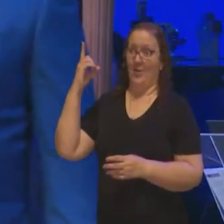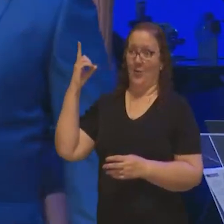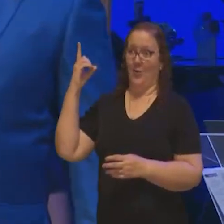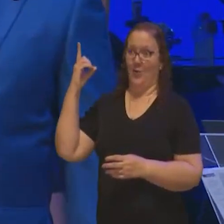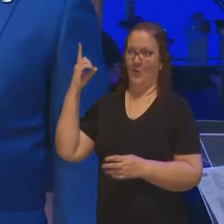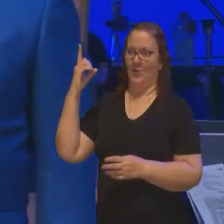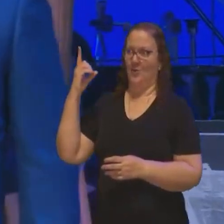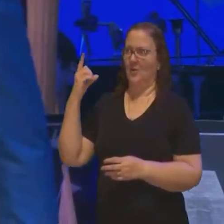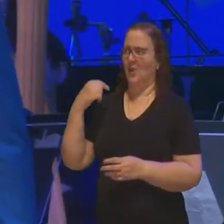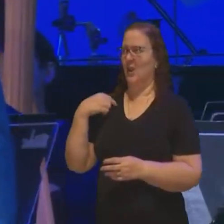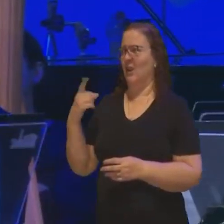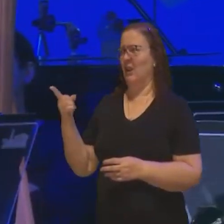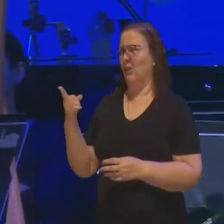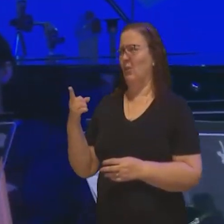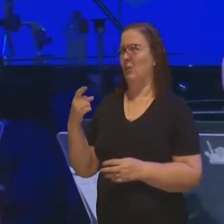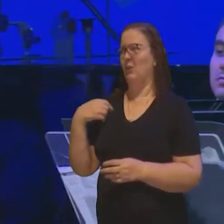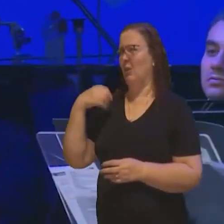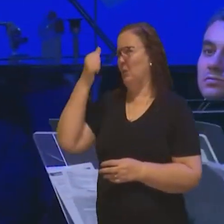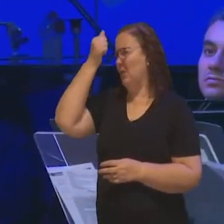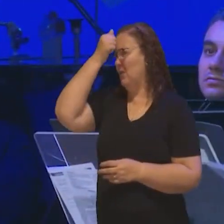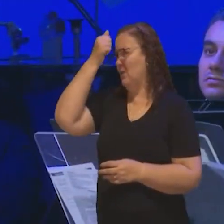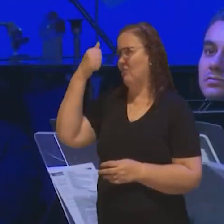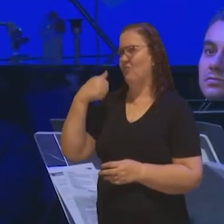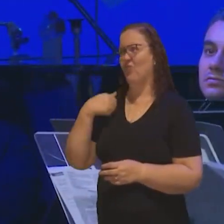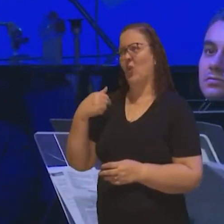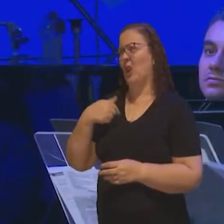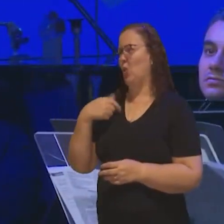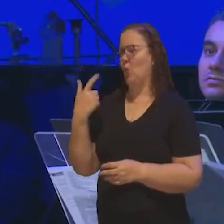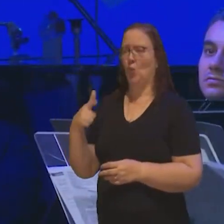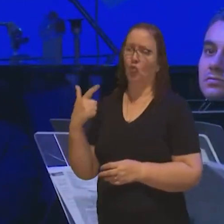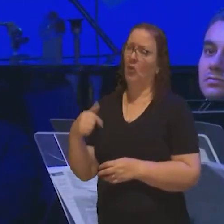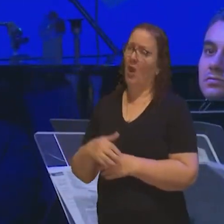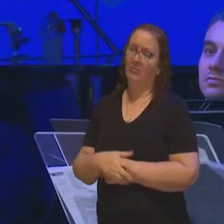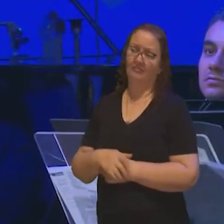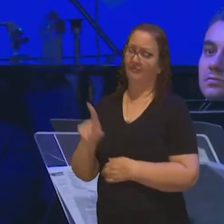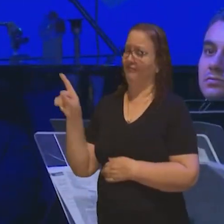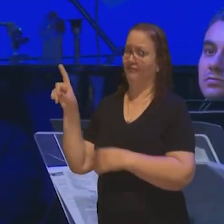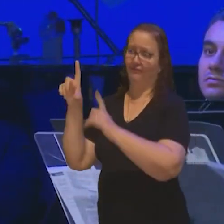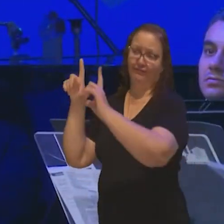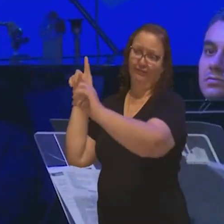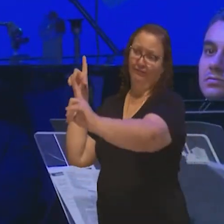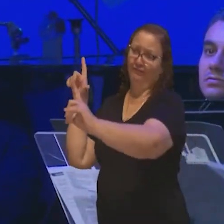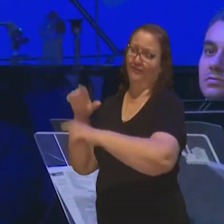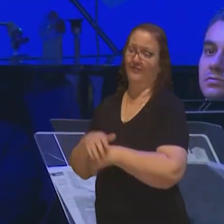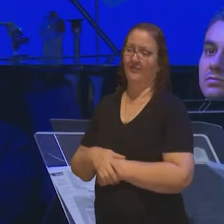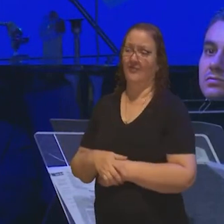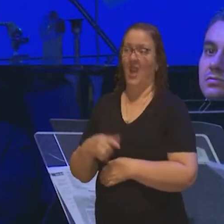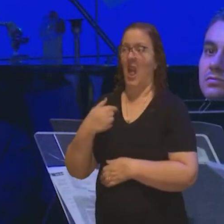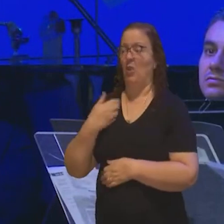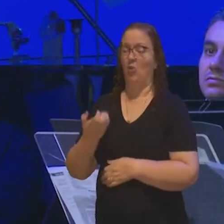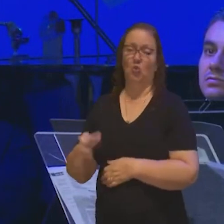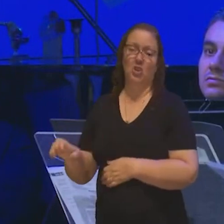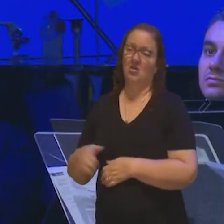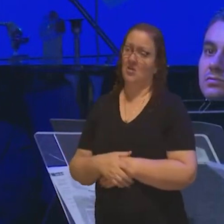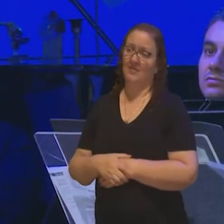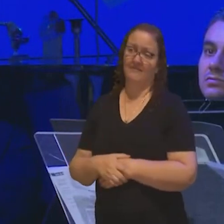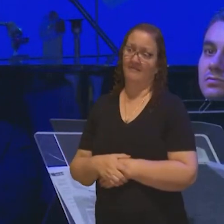E qual foi o meu arrependimento? Não está naquela foto. Eu não quis sair.